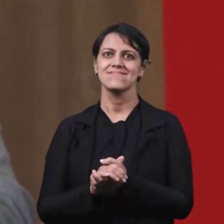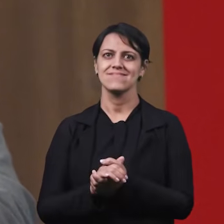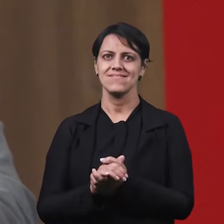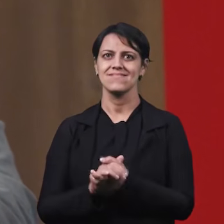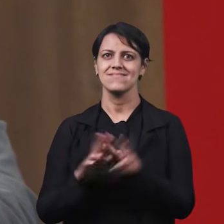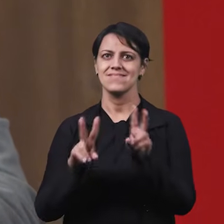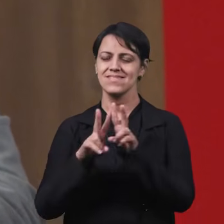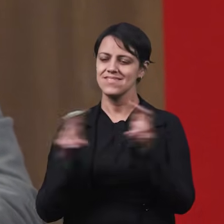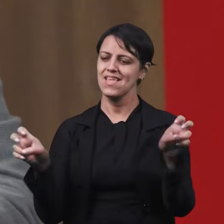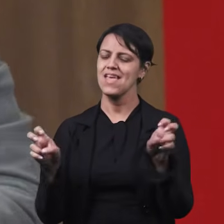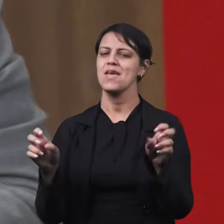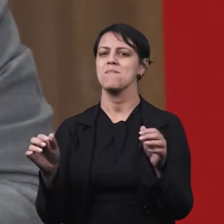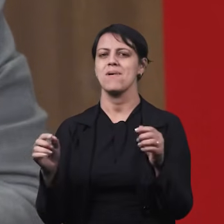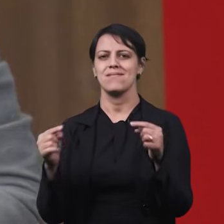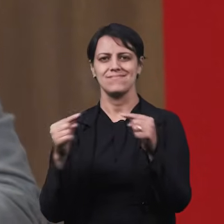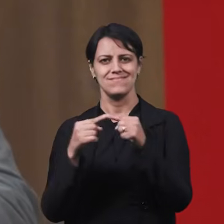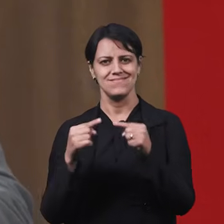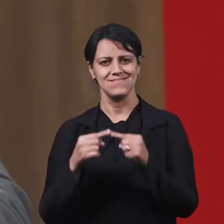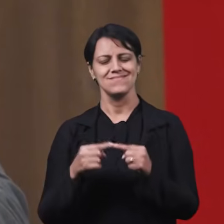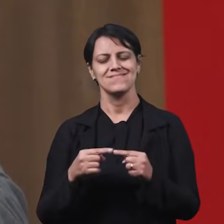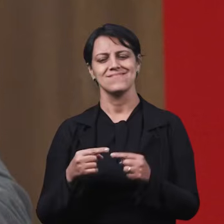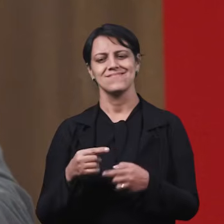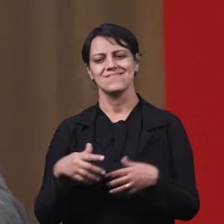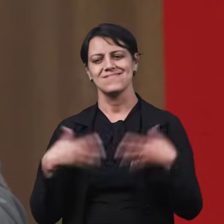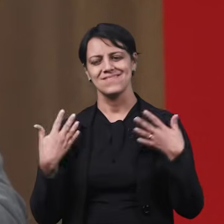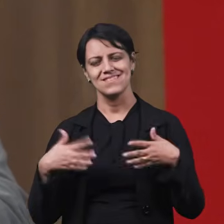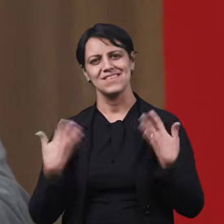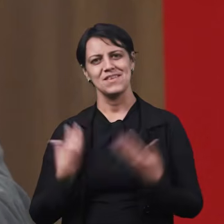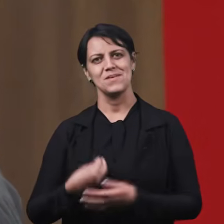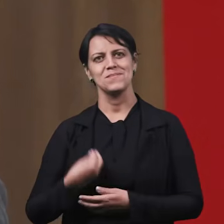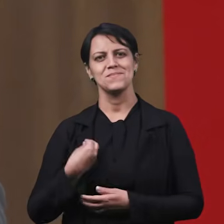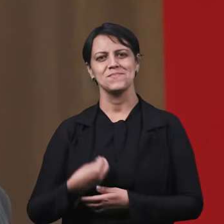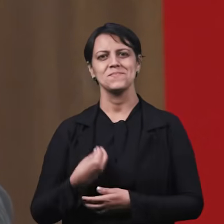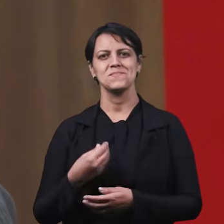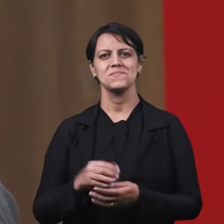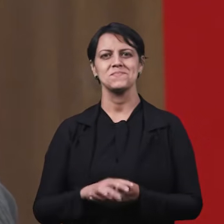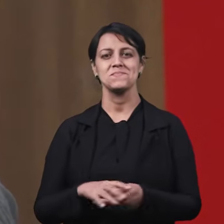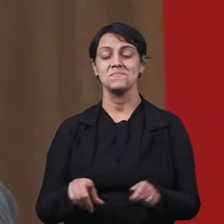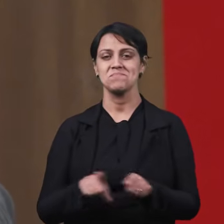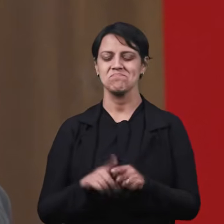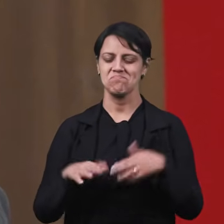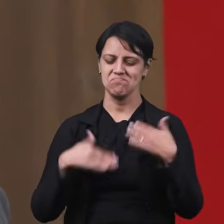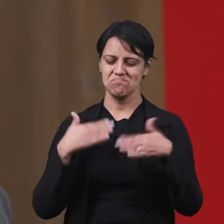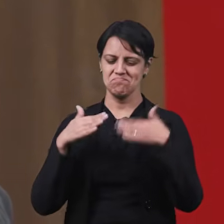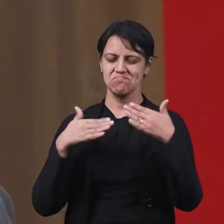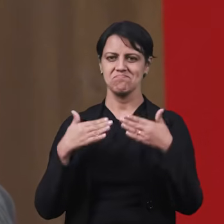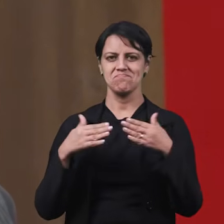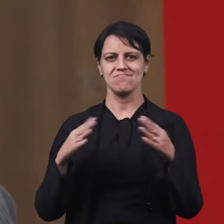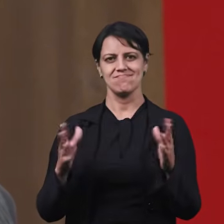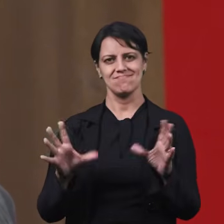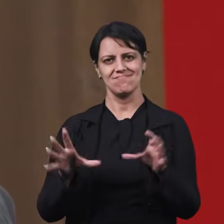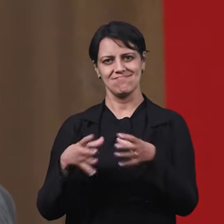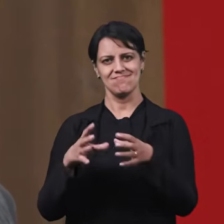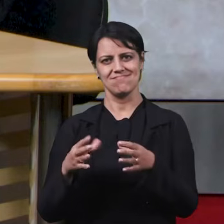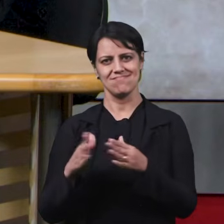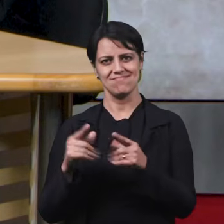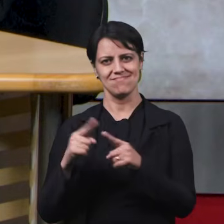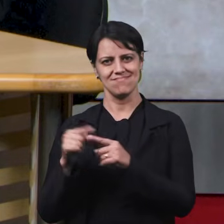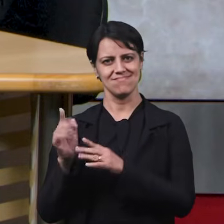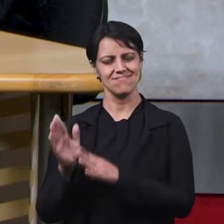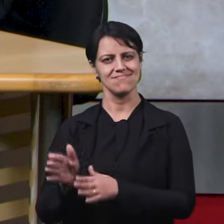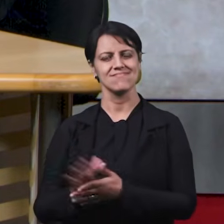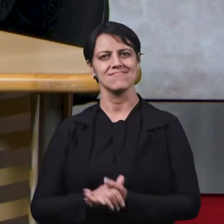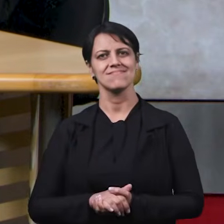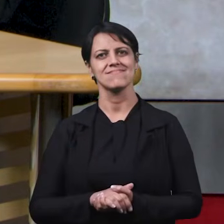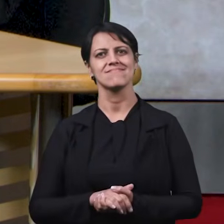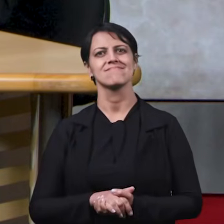tema do programa de hoje, será uma alegria para nós e, por certo, para a edificação do corpo de Cristo. Certamente vai ser